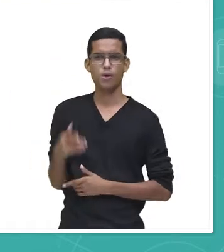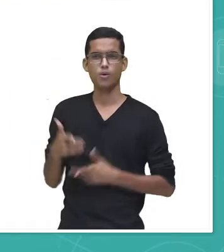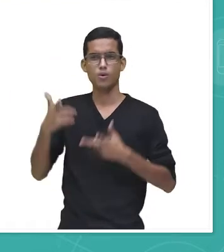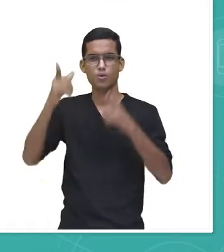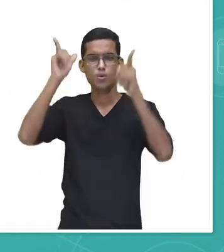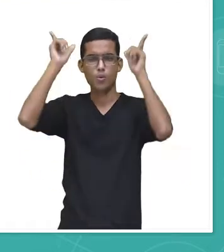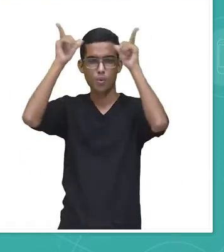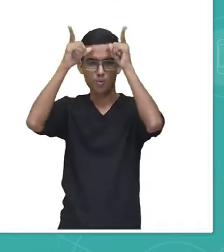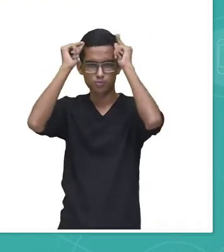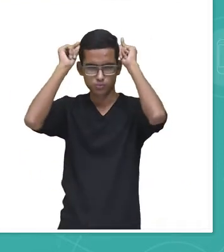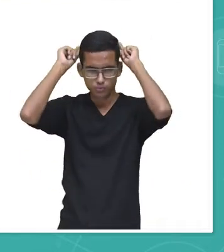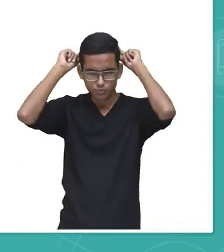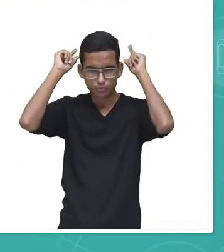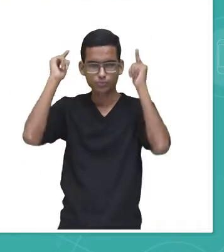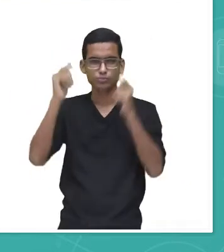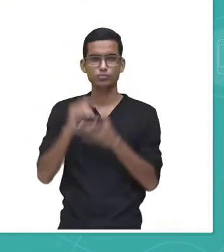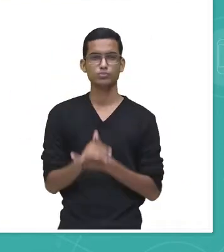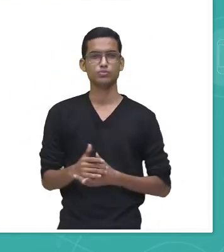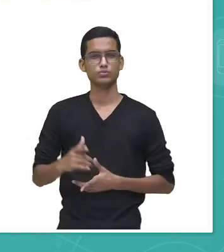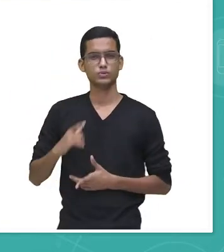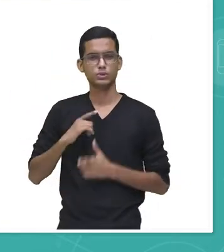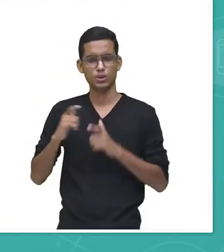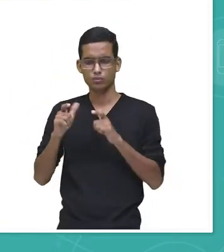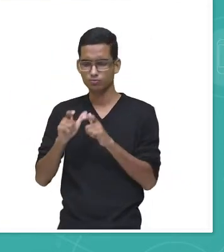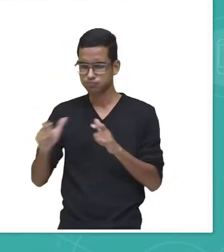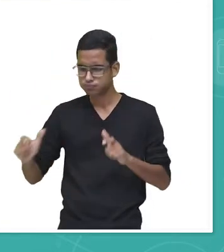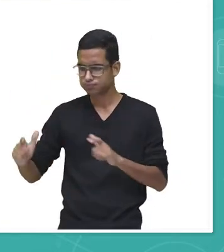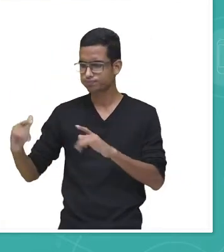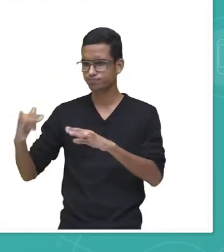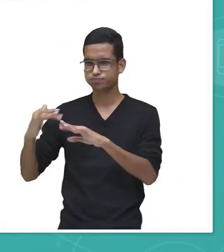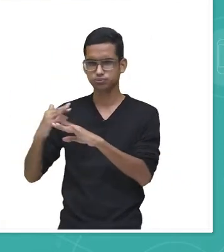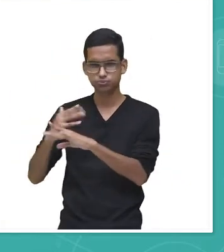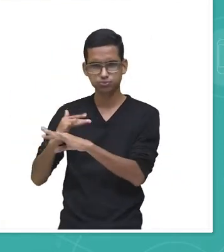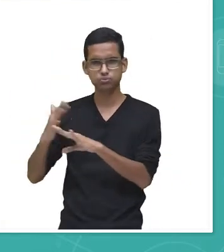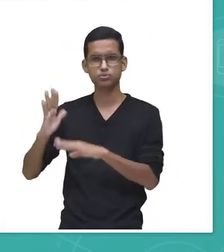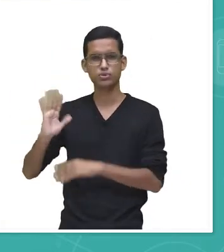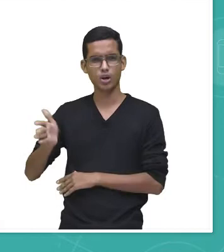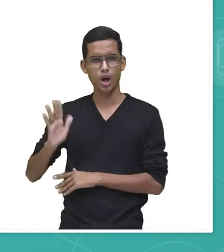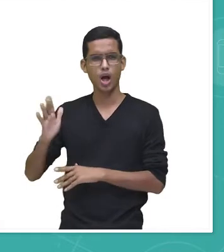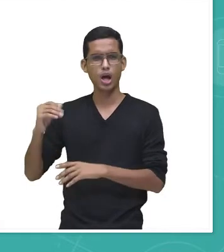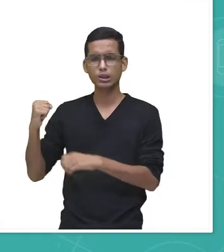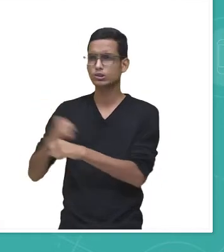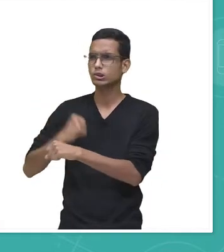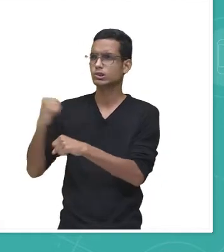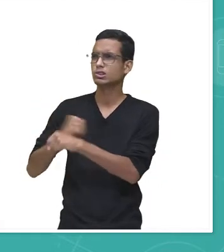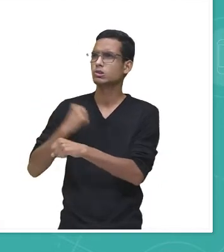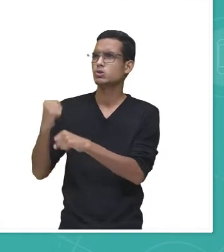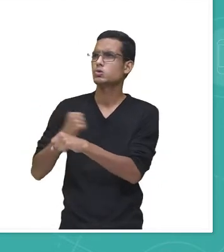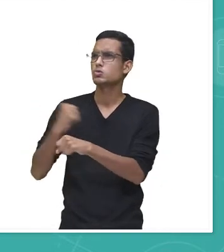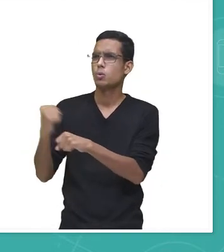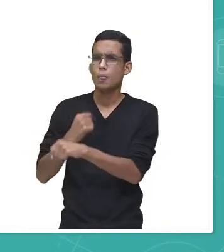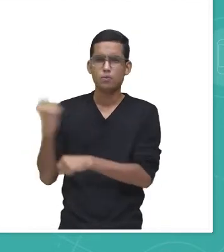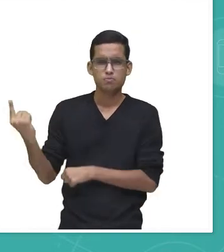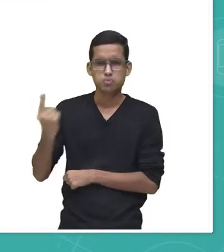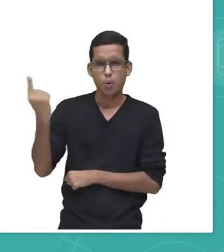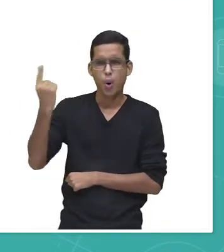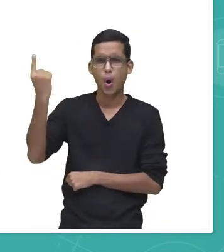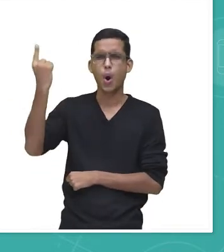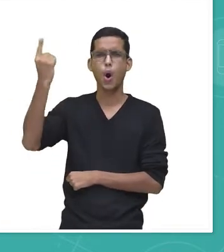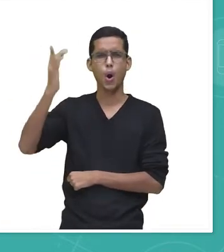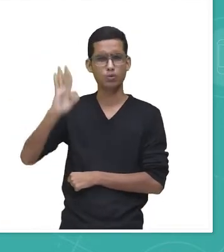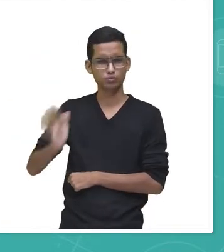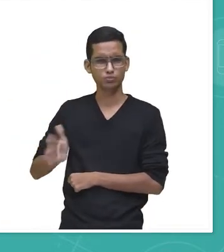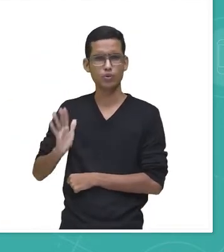lembram? Já existiam grandes cidades, as grandes estruturas, grandes prédios,